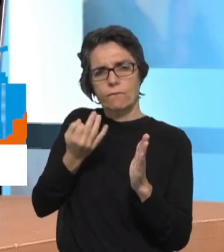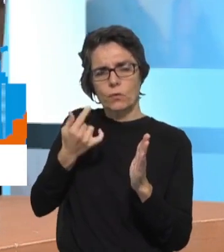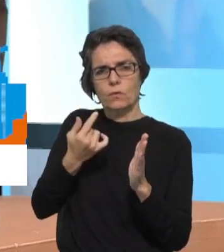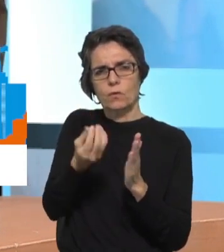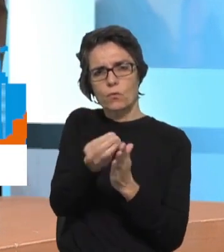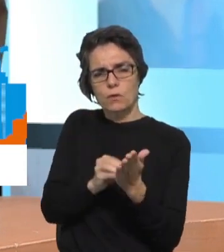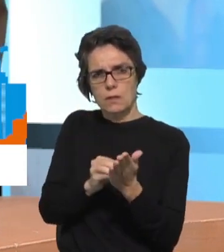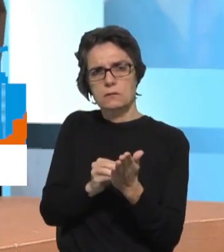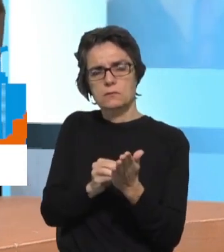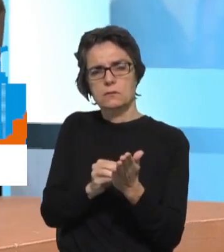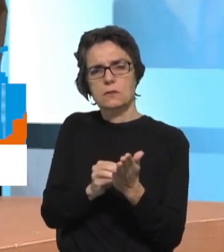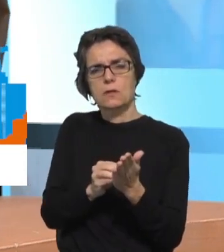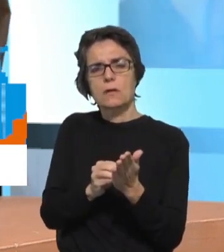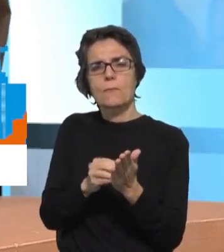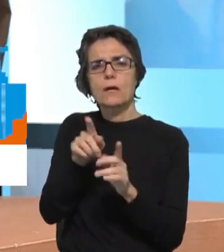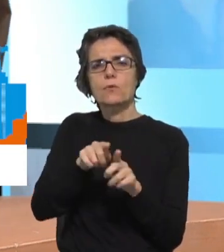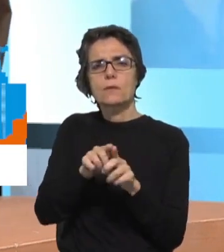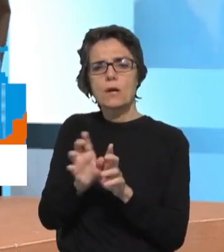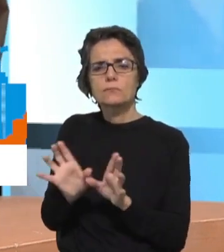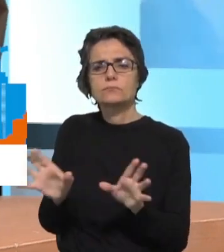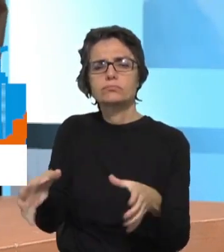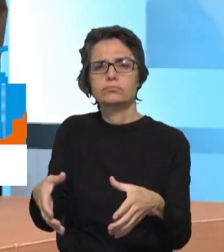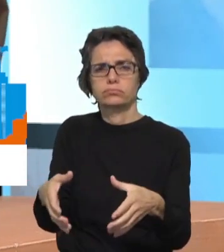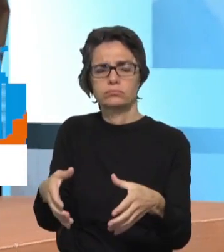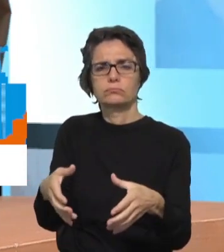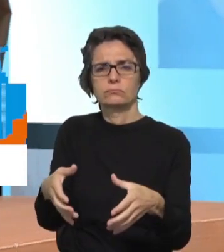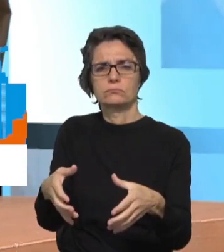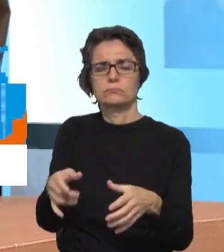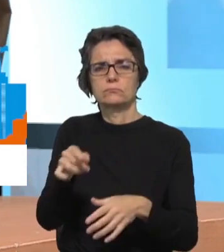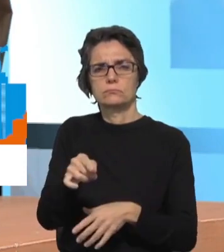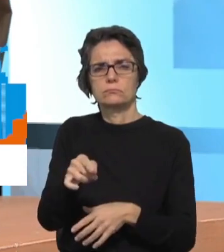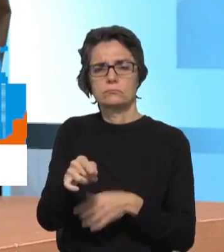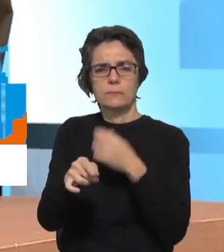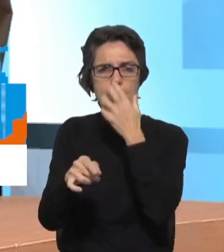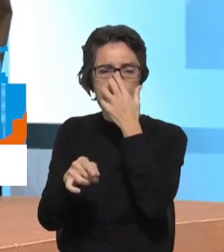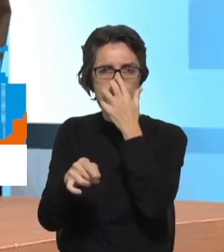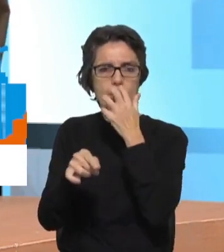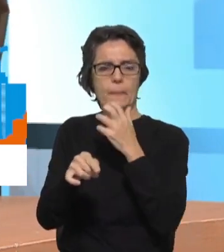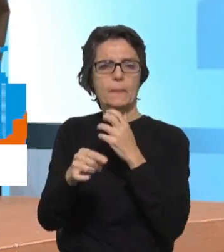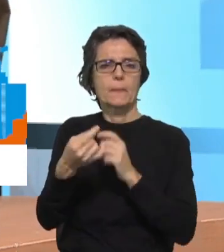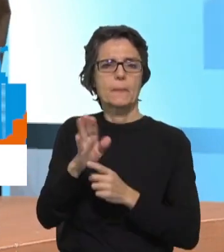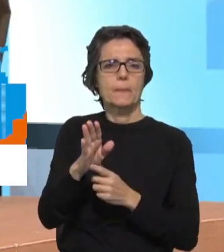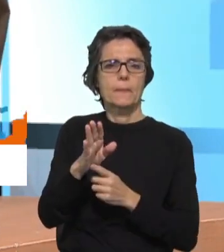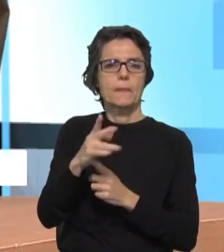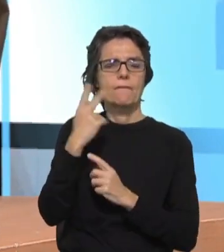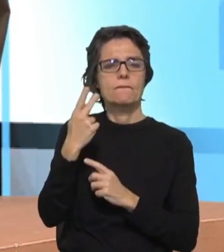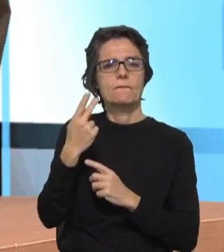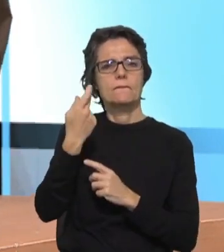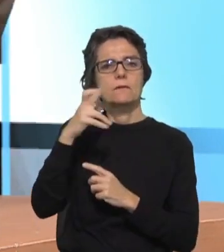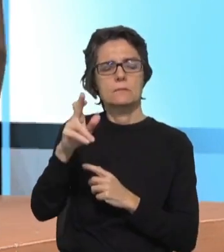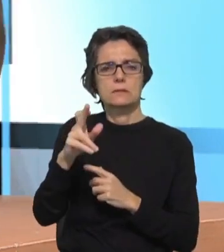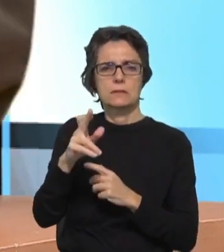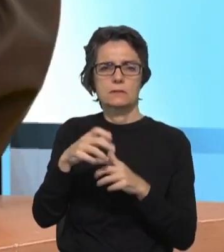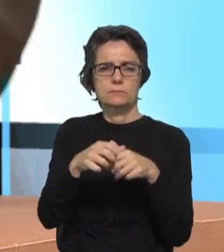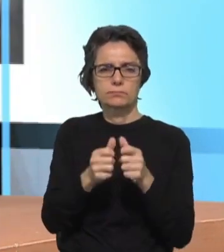a unificação dos irmãos, com algumas preocupações concretas. Portanto, a vida fraterna, a oração, a pregação.